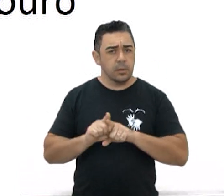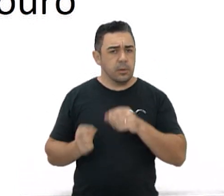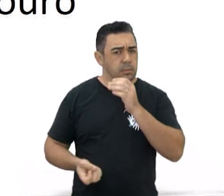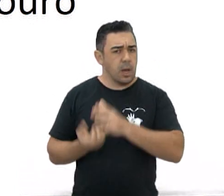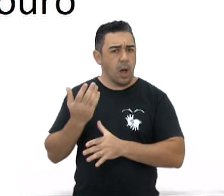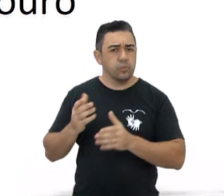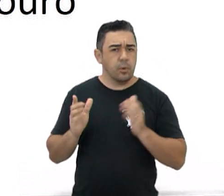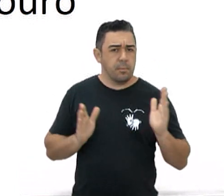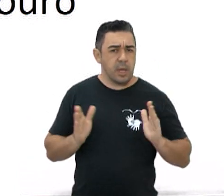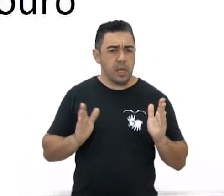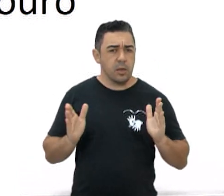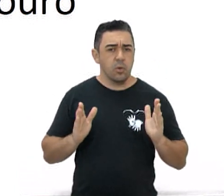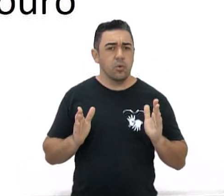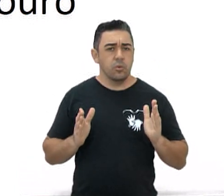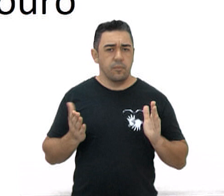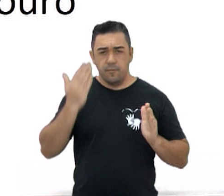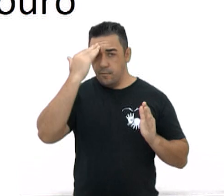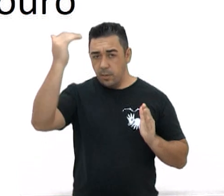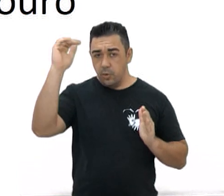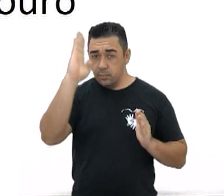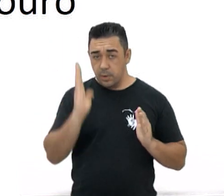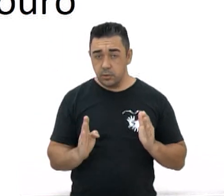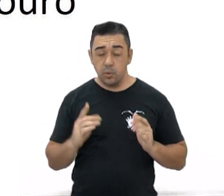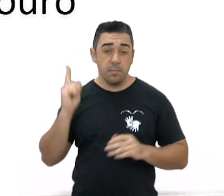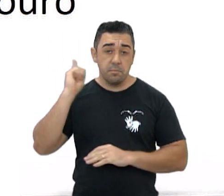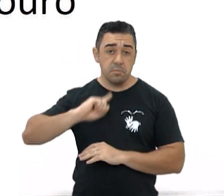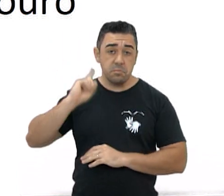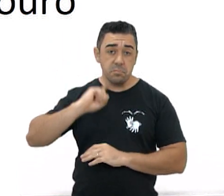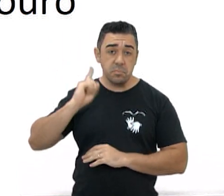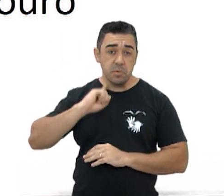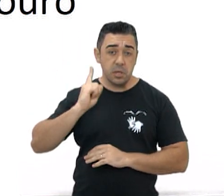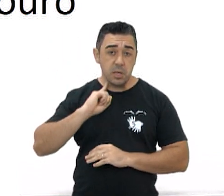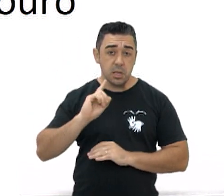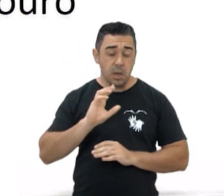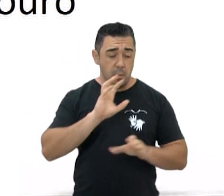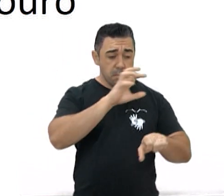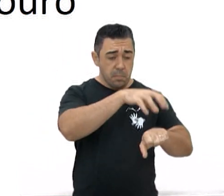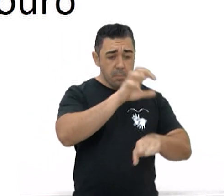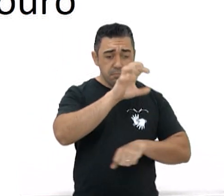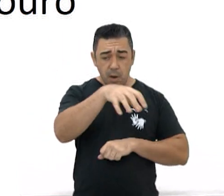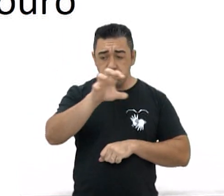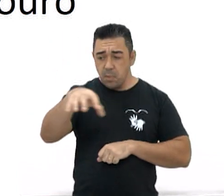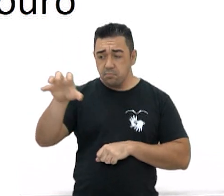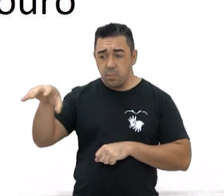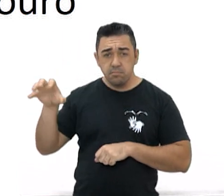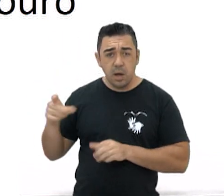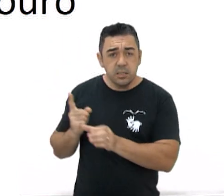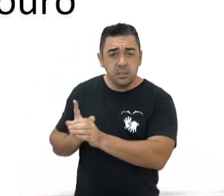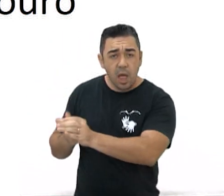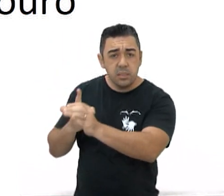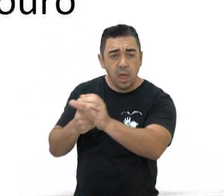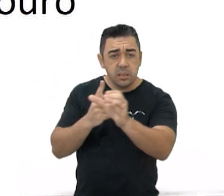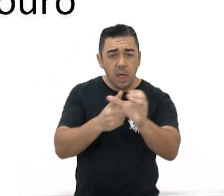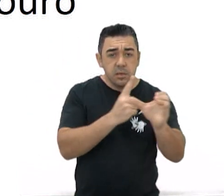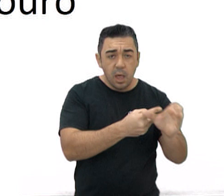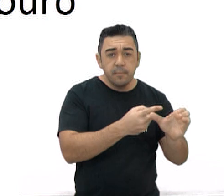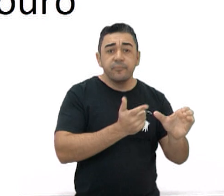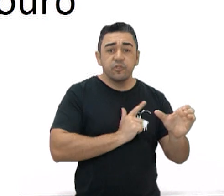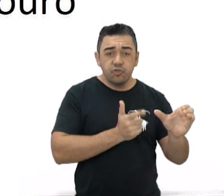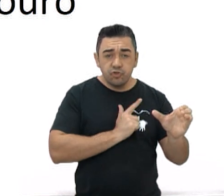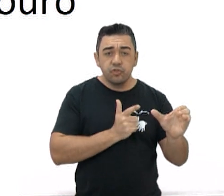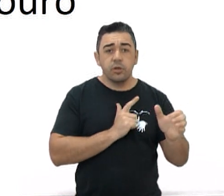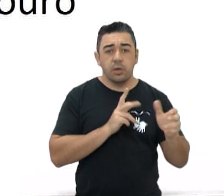Brasil. Em Minas começou a surgir várias vilas, pequenas cidades onde tinha as jazigas de ouro.